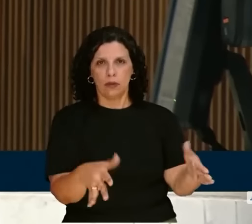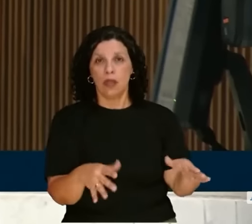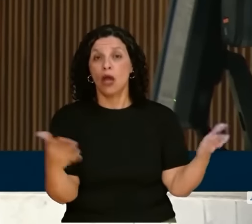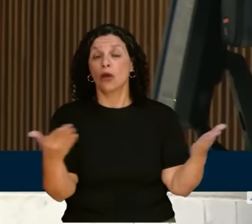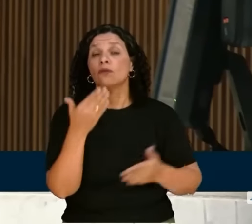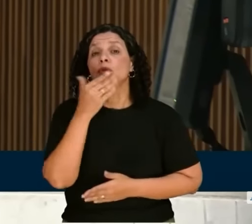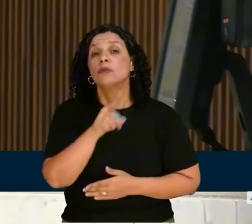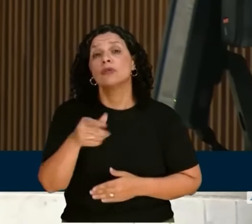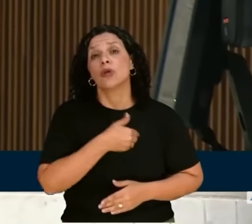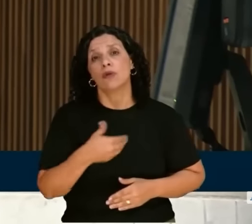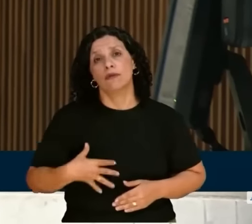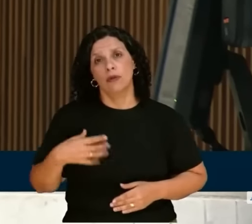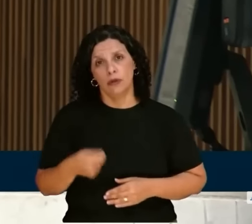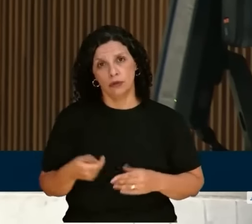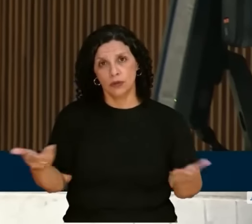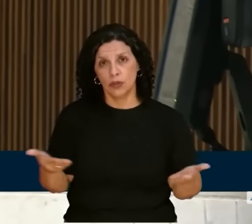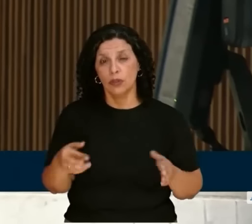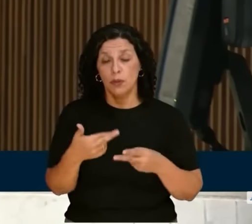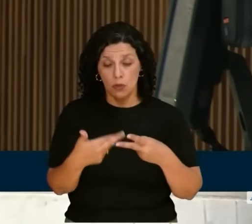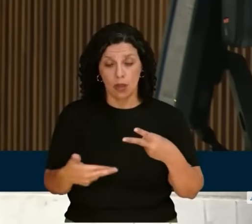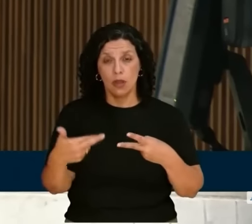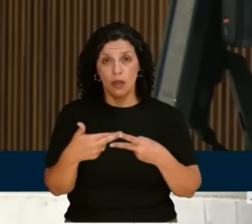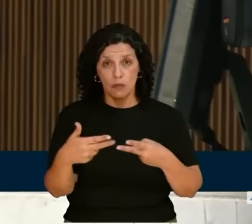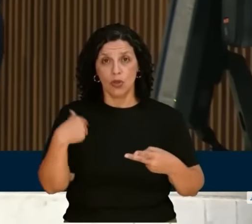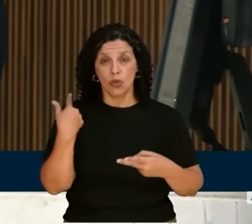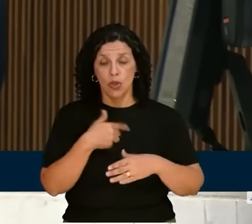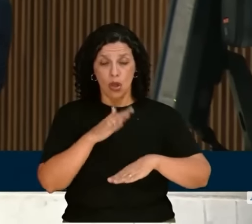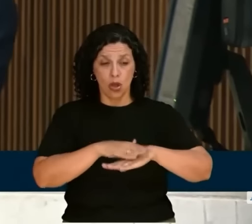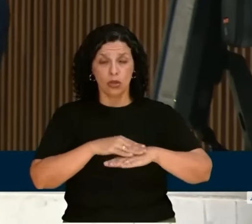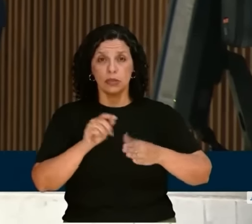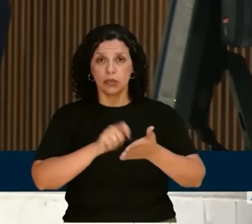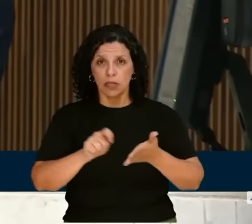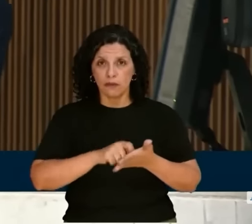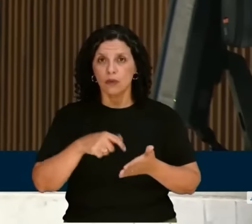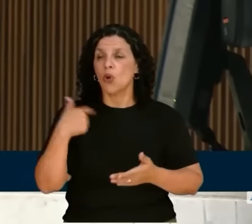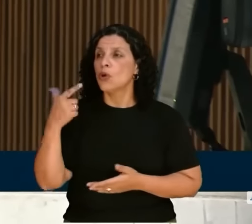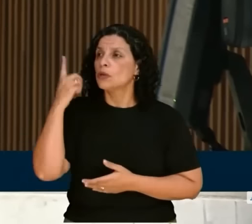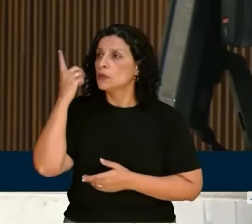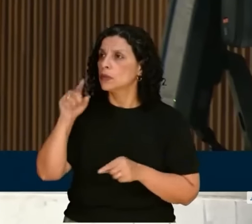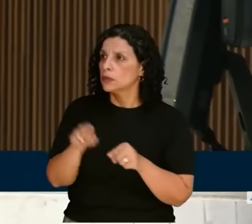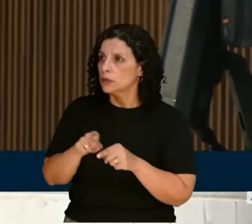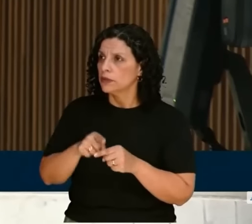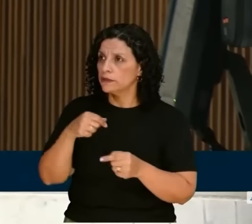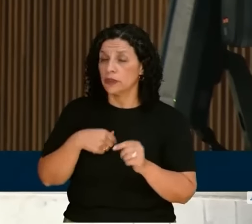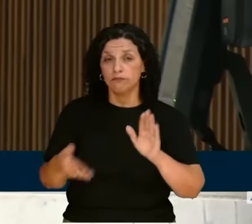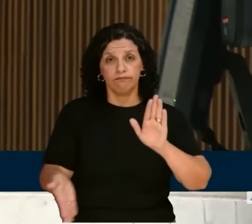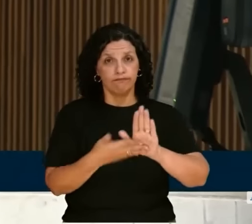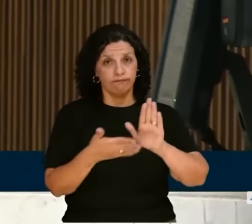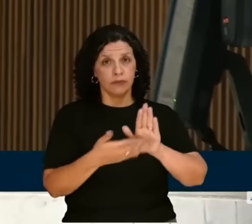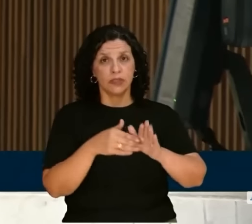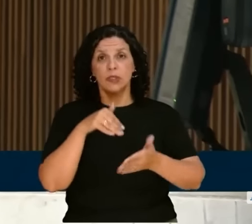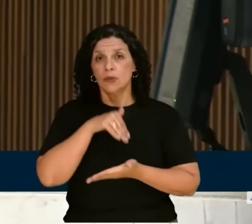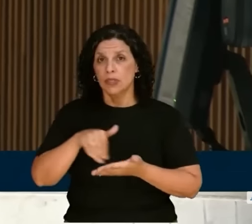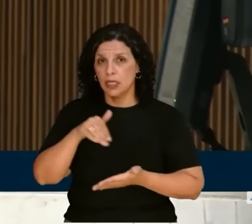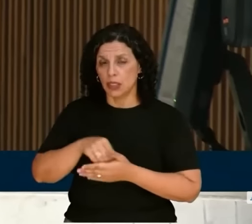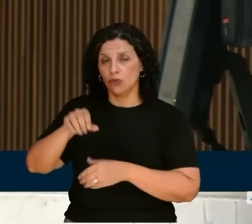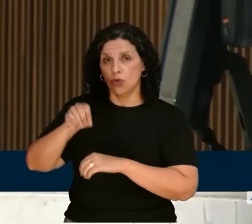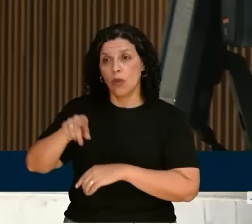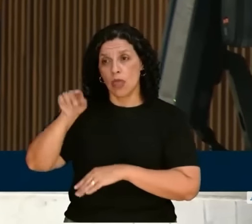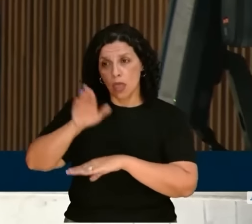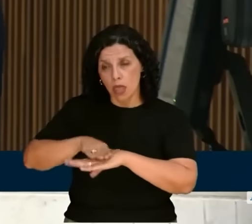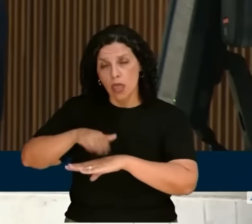faço um apelo ao governo do estado, a um requerimento de nossa autoria aqui, de mais deputados, cobrando o secretário de Educação